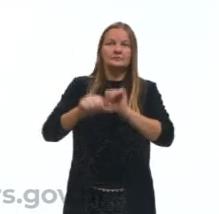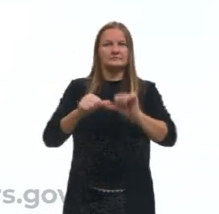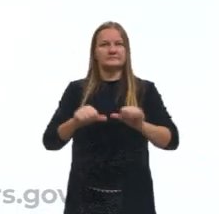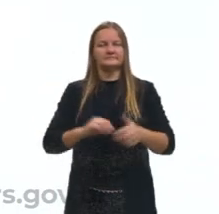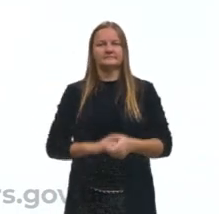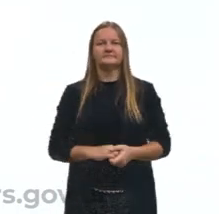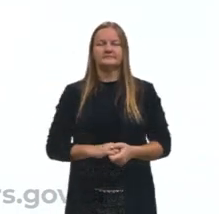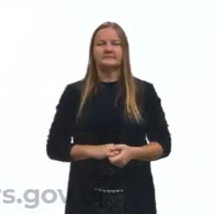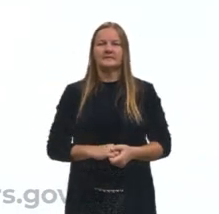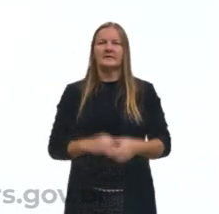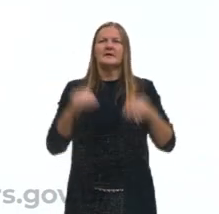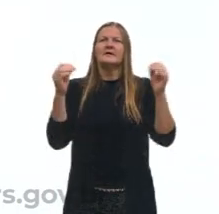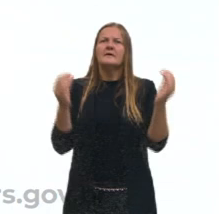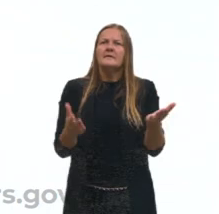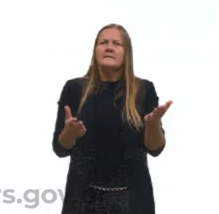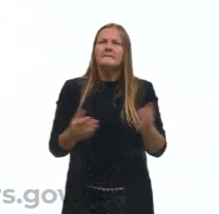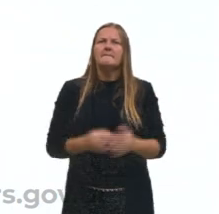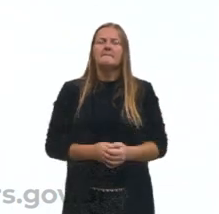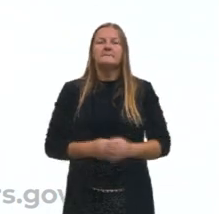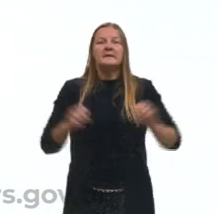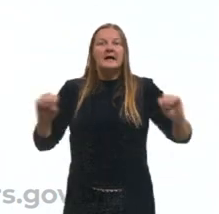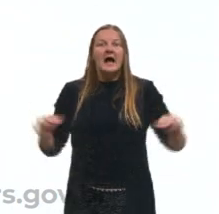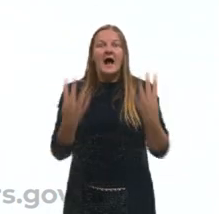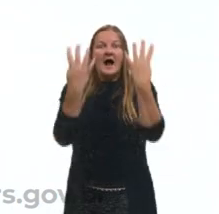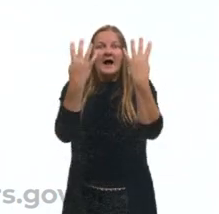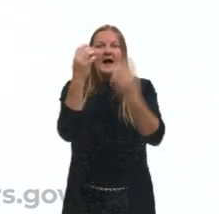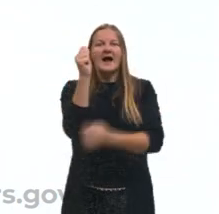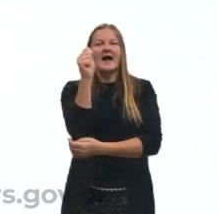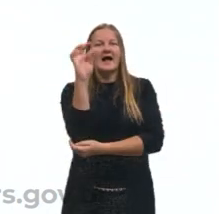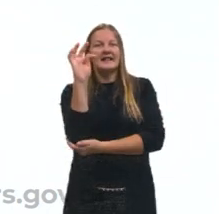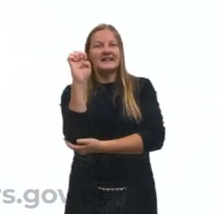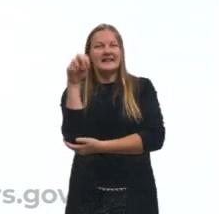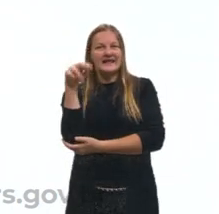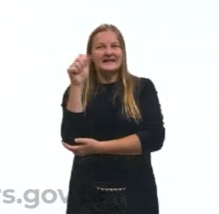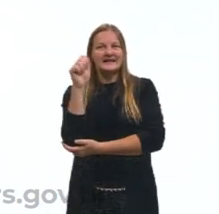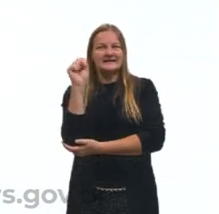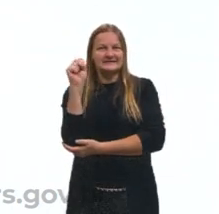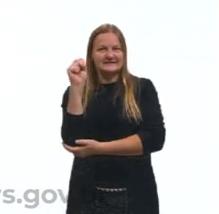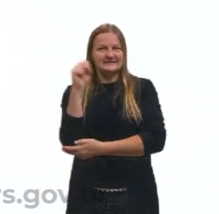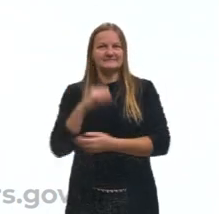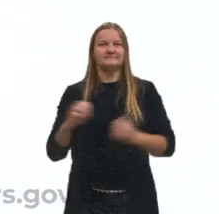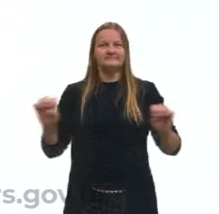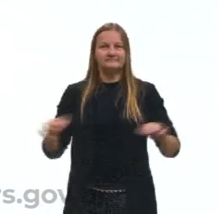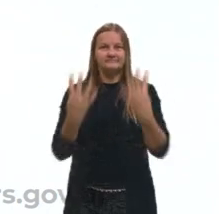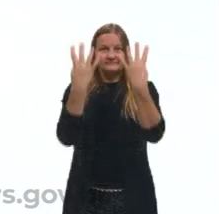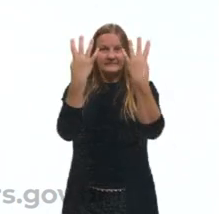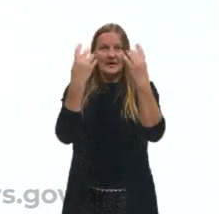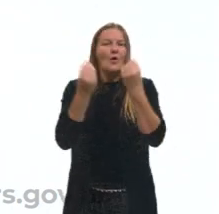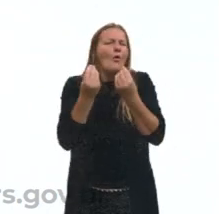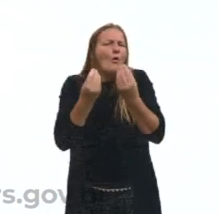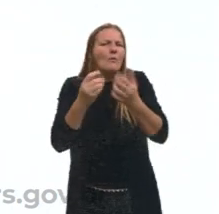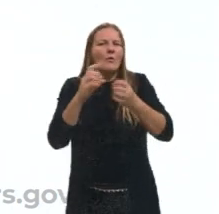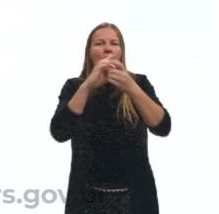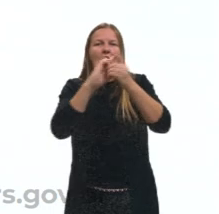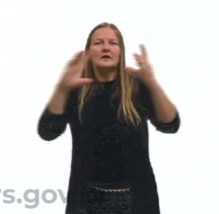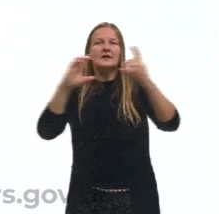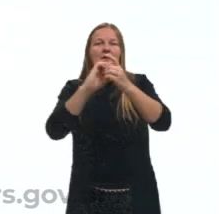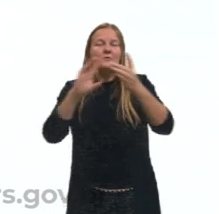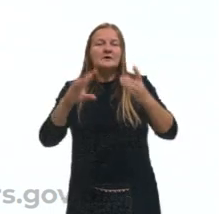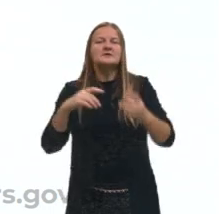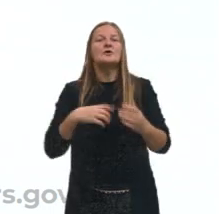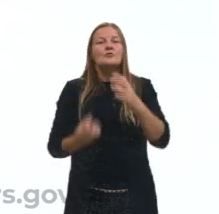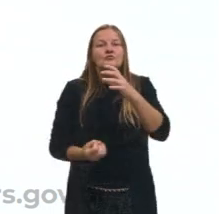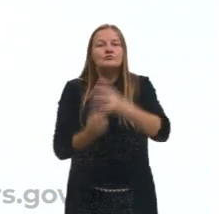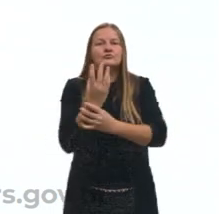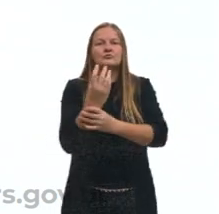Oi e a gente vai falar então de Atenas né a gente tem a Grécia antiga mas a democracia ela